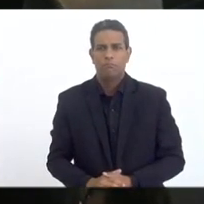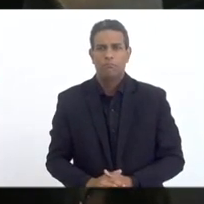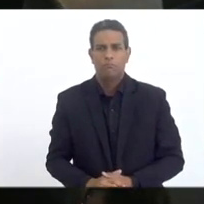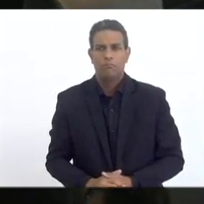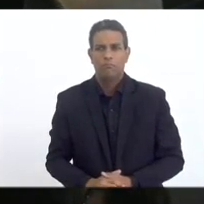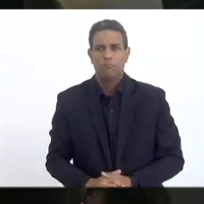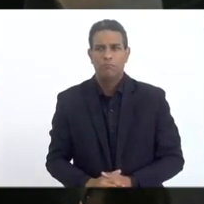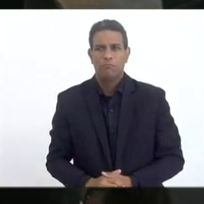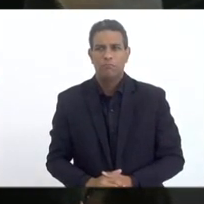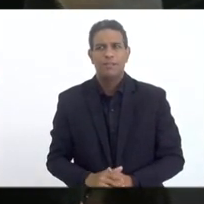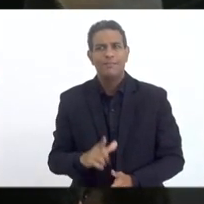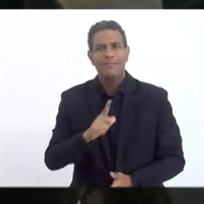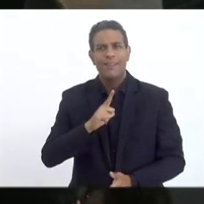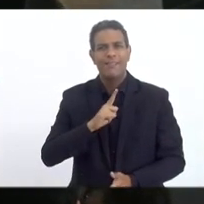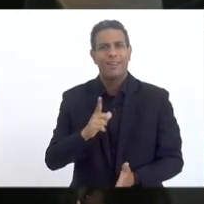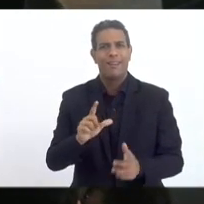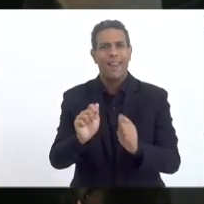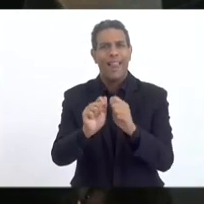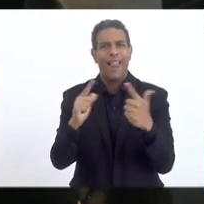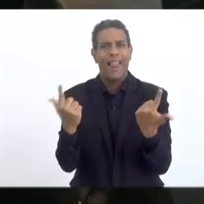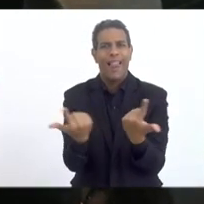A Nova Lerj tem tudo.